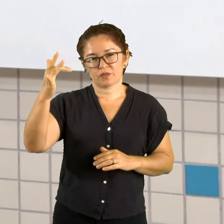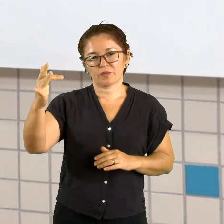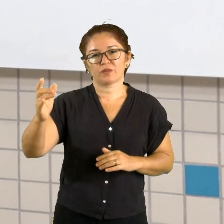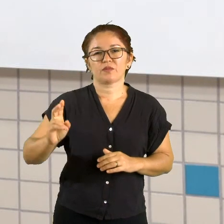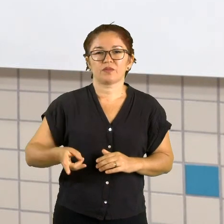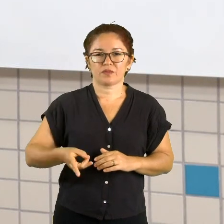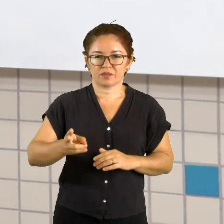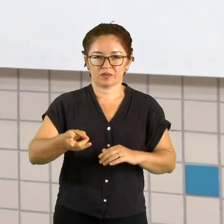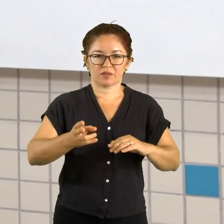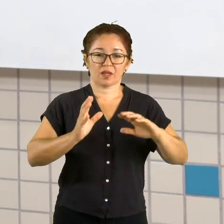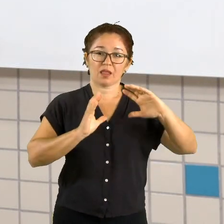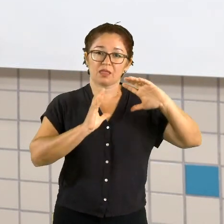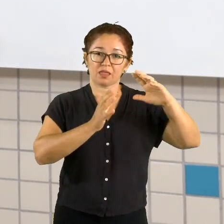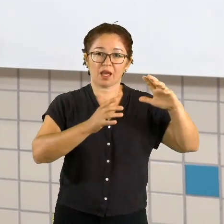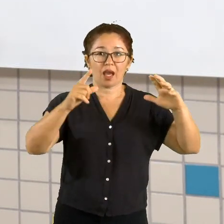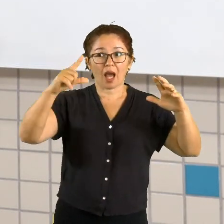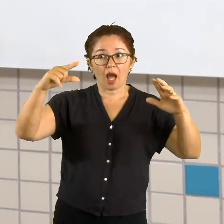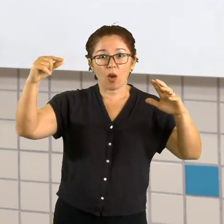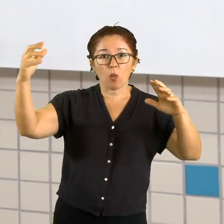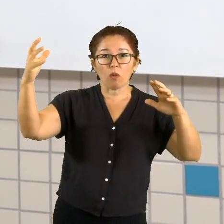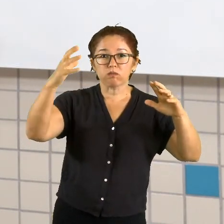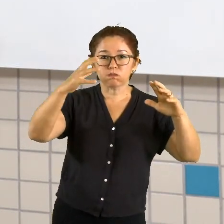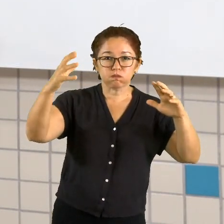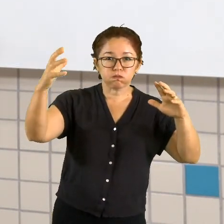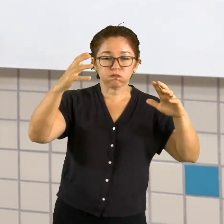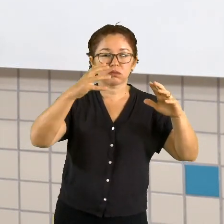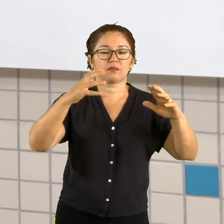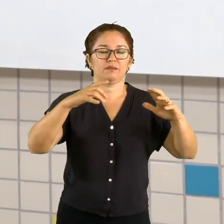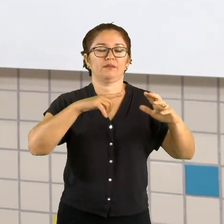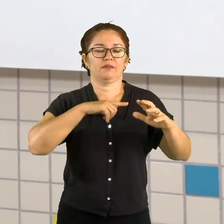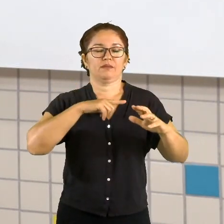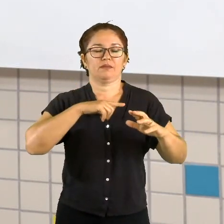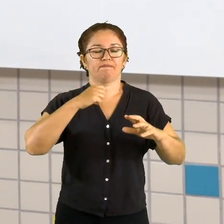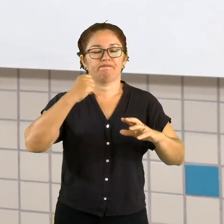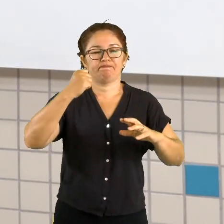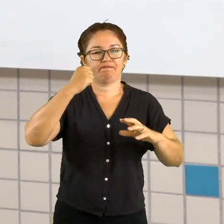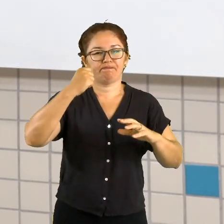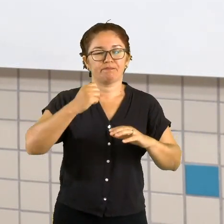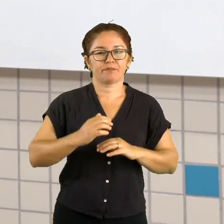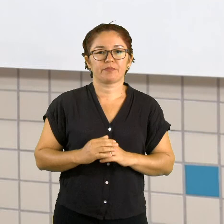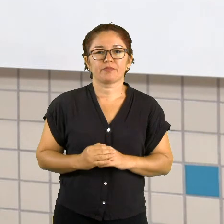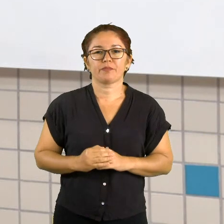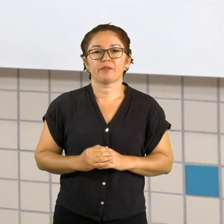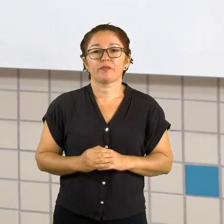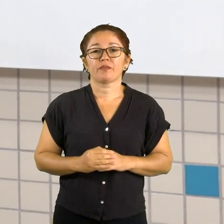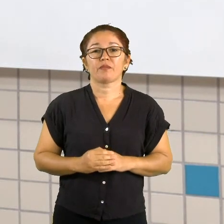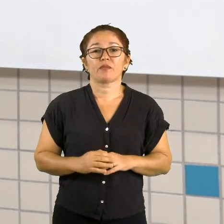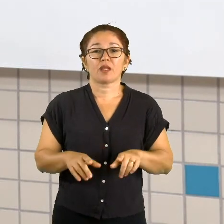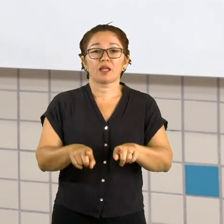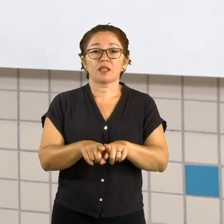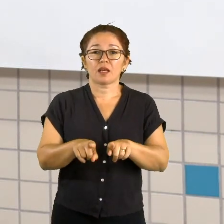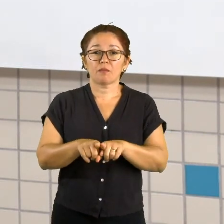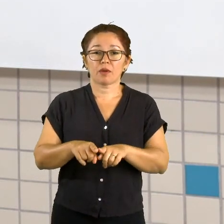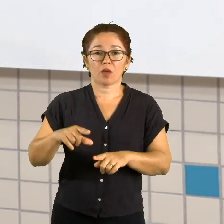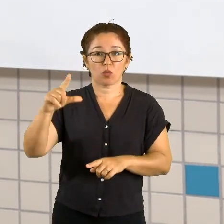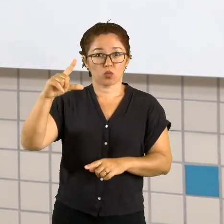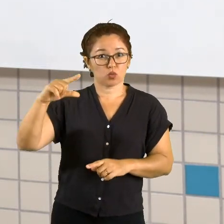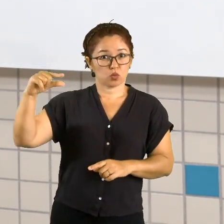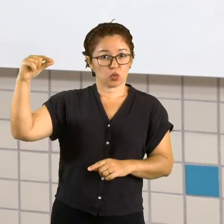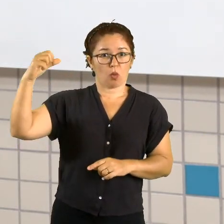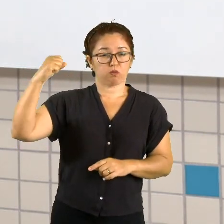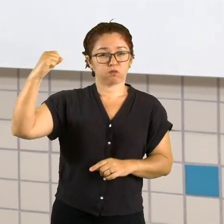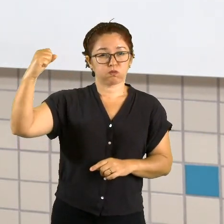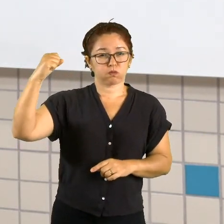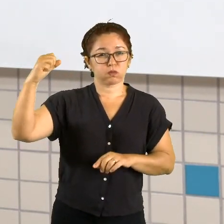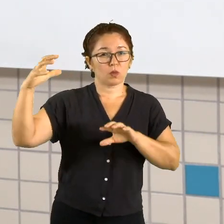influência da força gravitacional da Lua. Existe também a força gravitacional do Sol. Então,